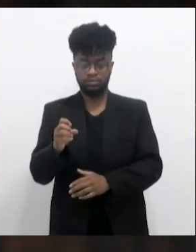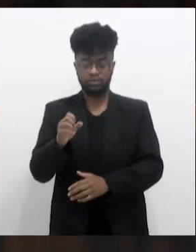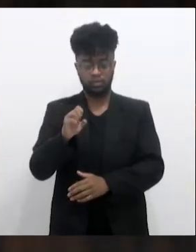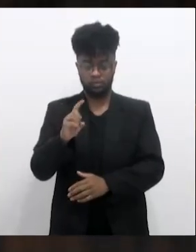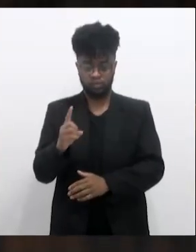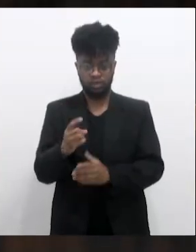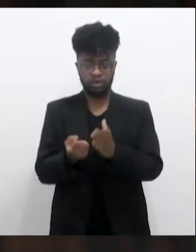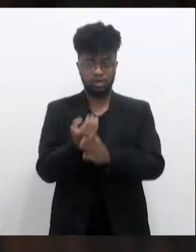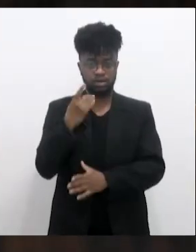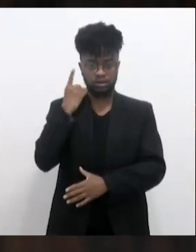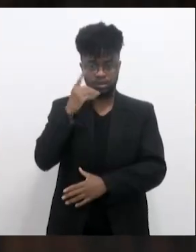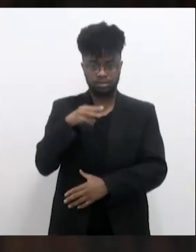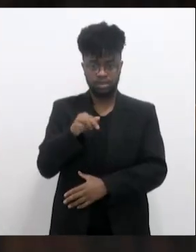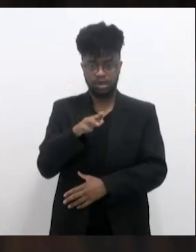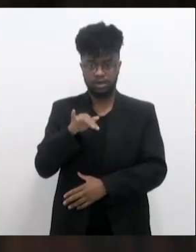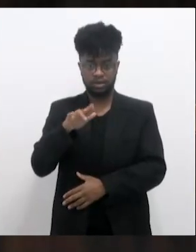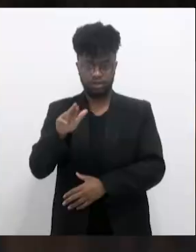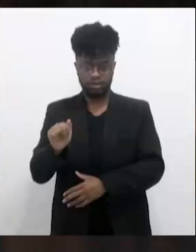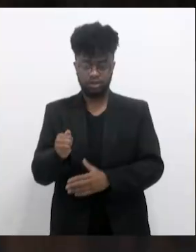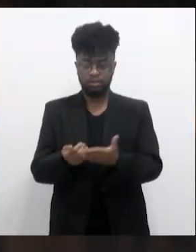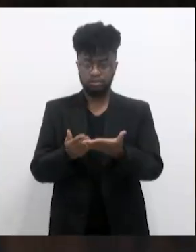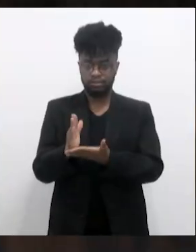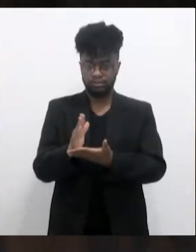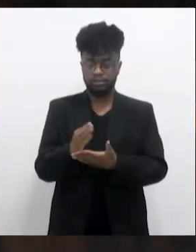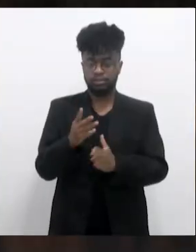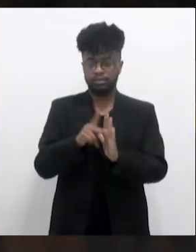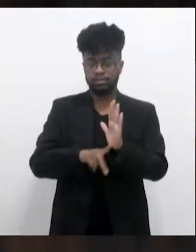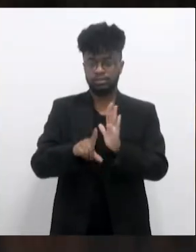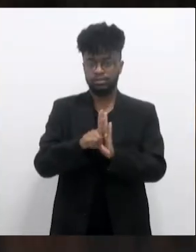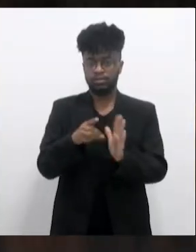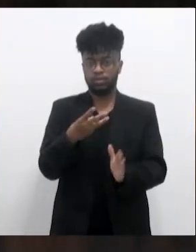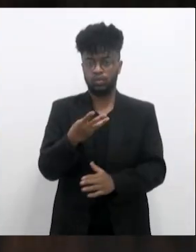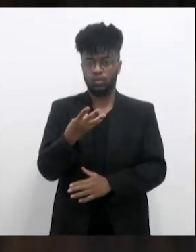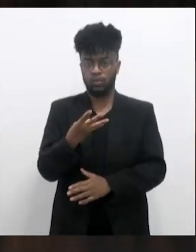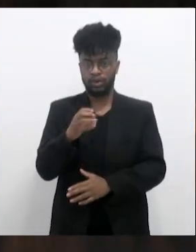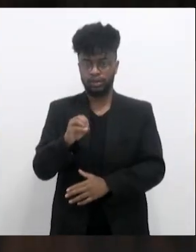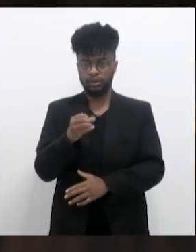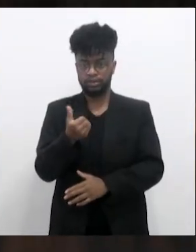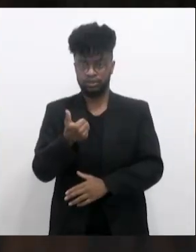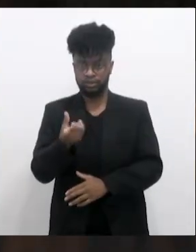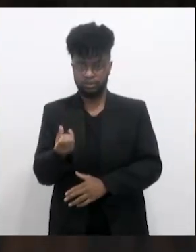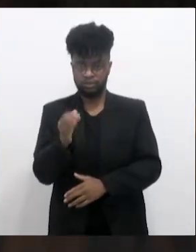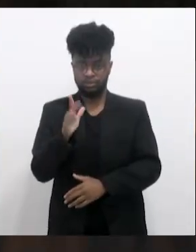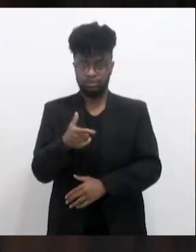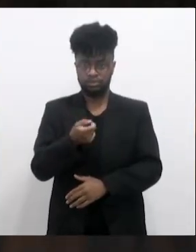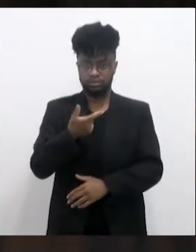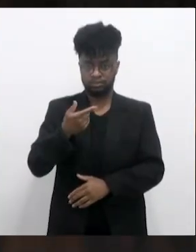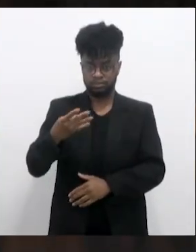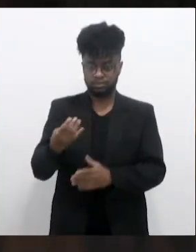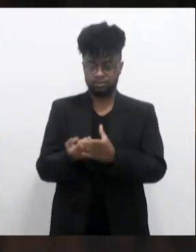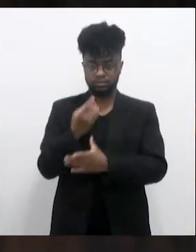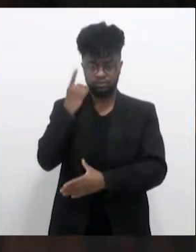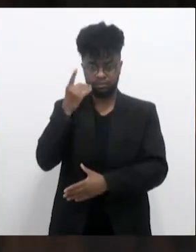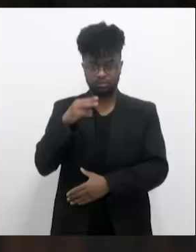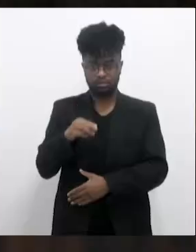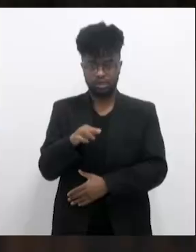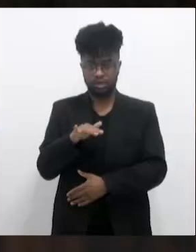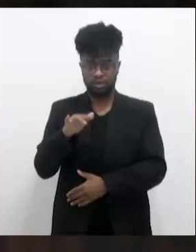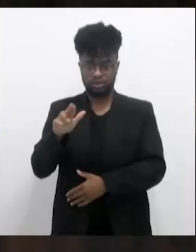MST, aprovado. Projeto de lei número 4016/2024, deputada Marina, do MST,